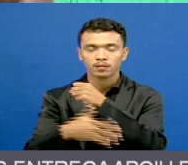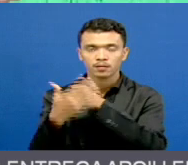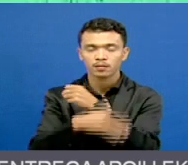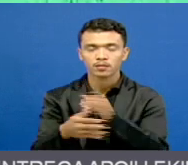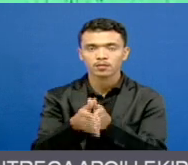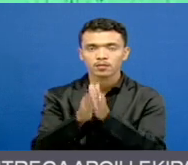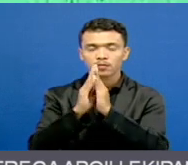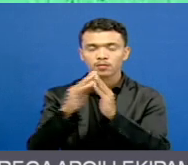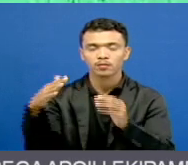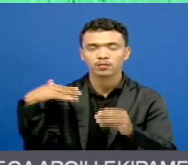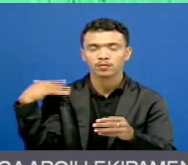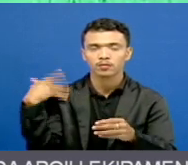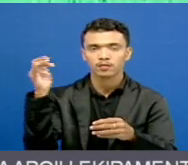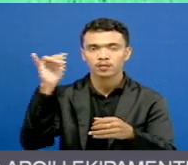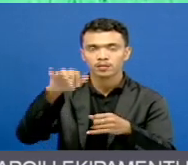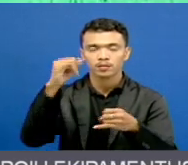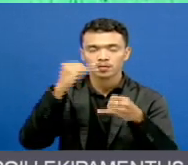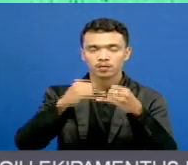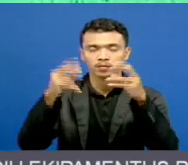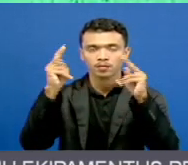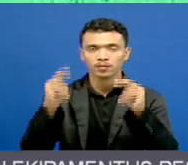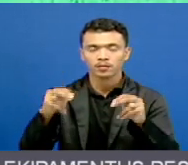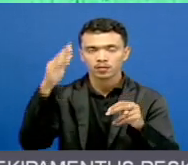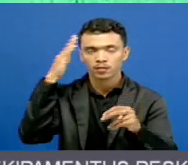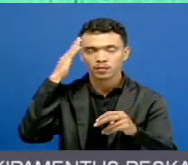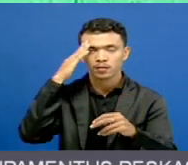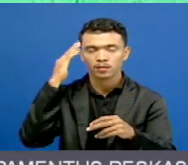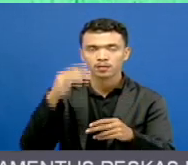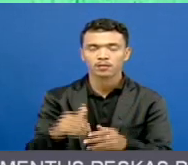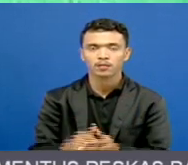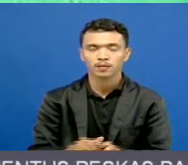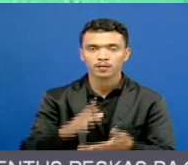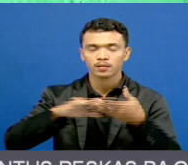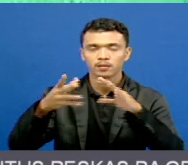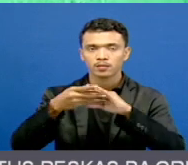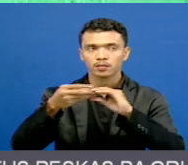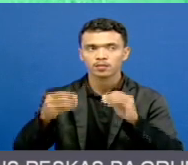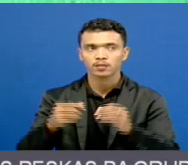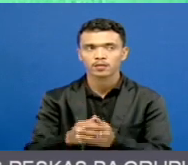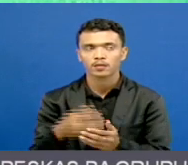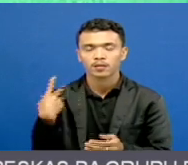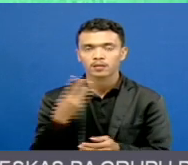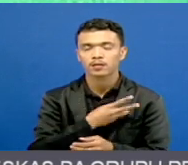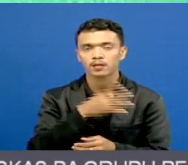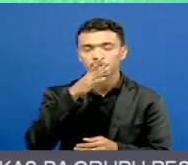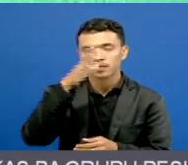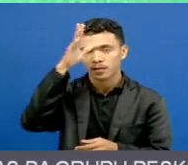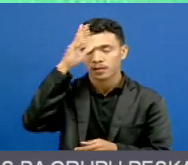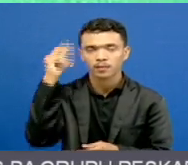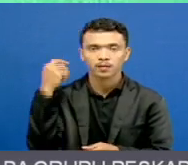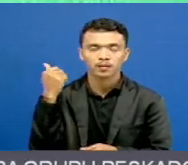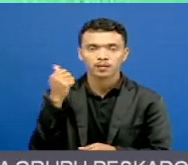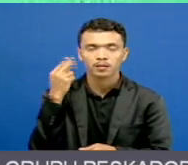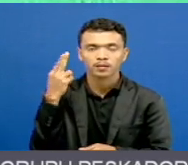deve Macairin, né? Precisa tem que Hateten. História. Então, mas eu tinha aman, eu tinha tio, se